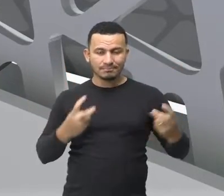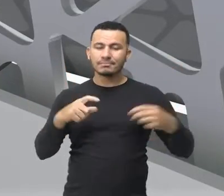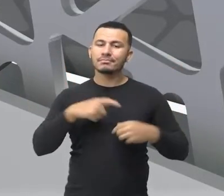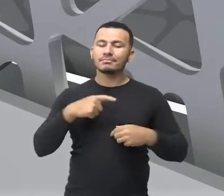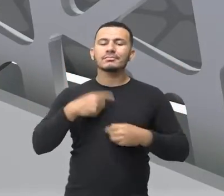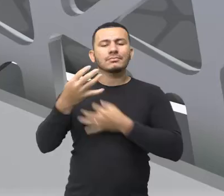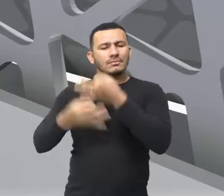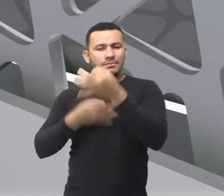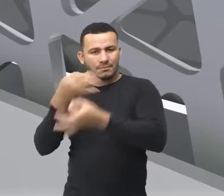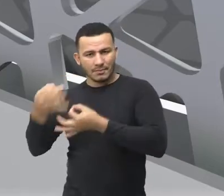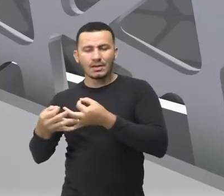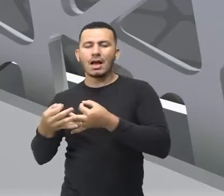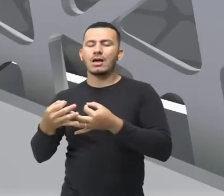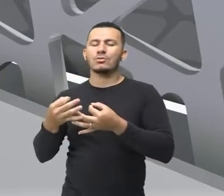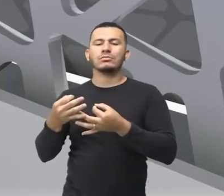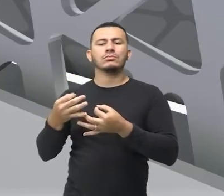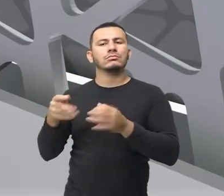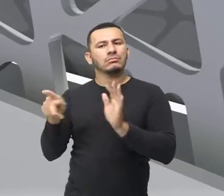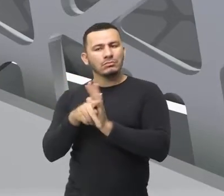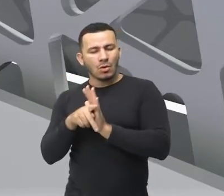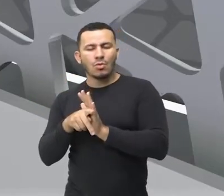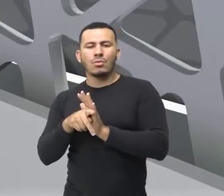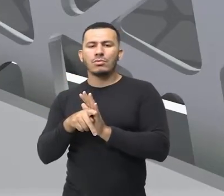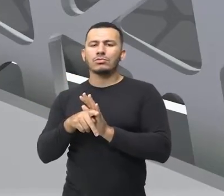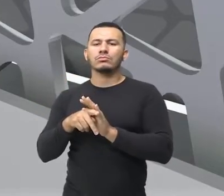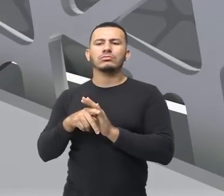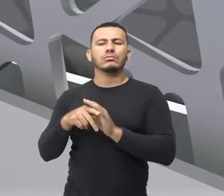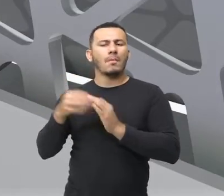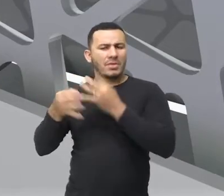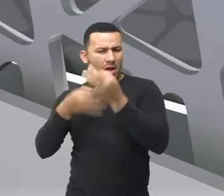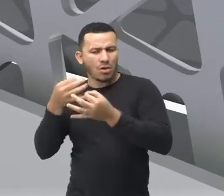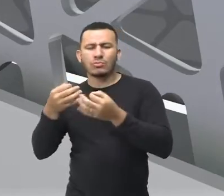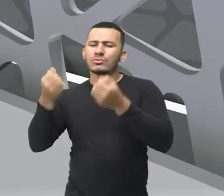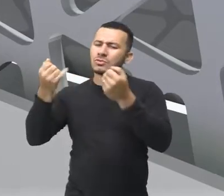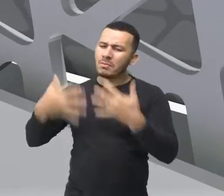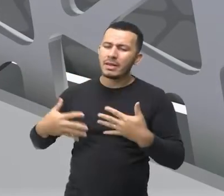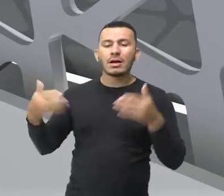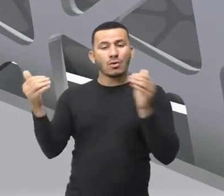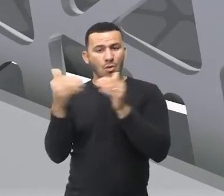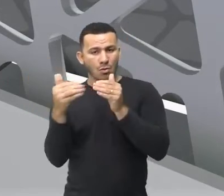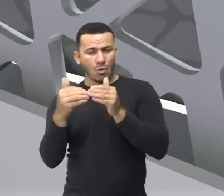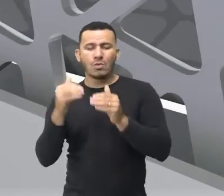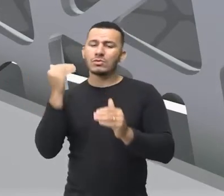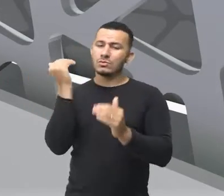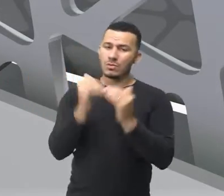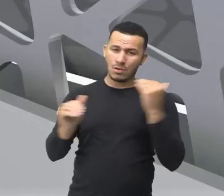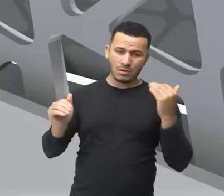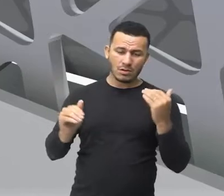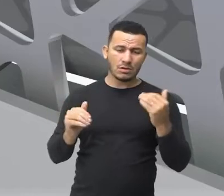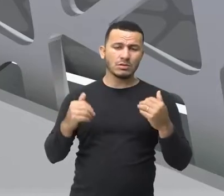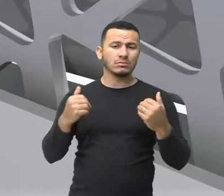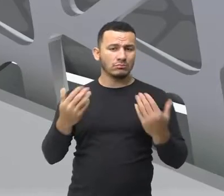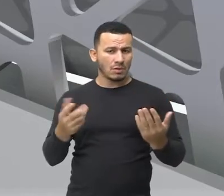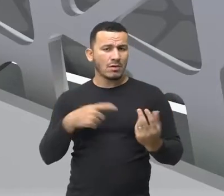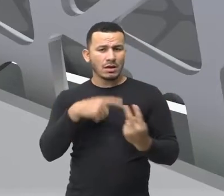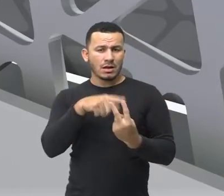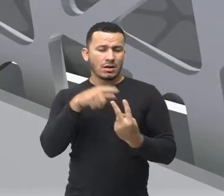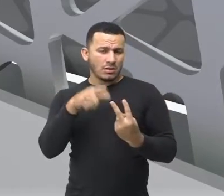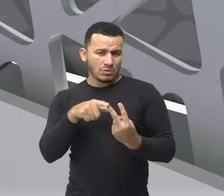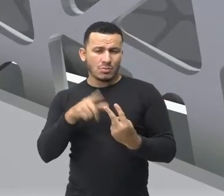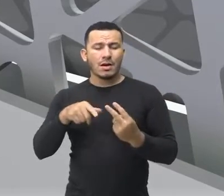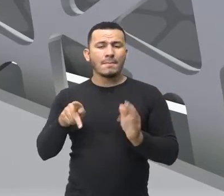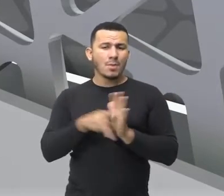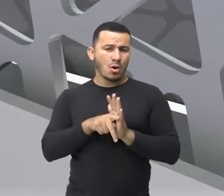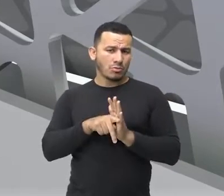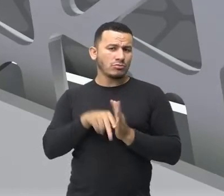tem comentários emitindo opinião e apresentando concordâncias e discordâncias. Isso é a